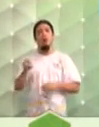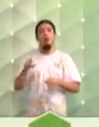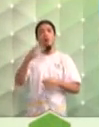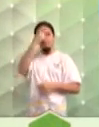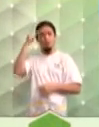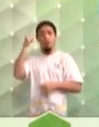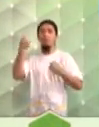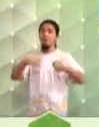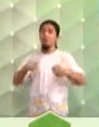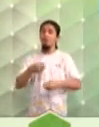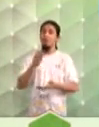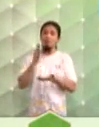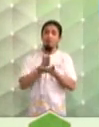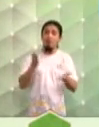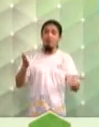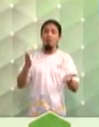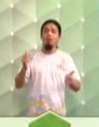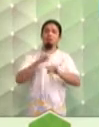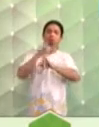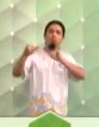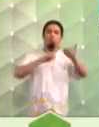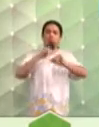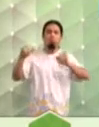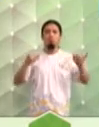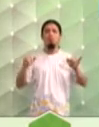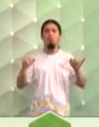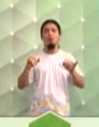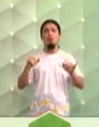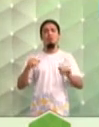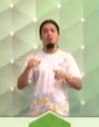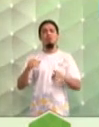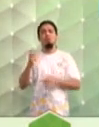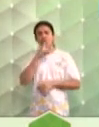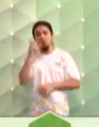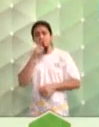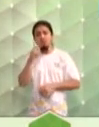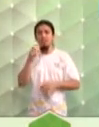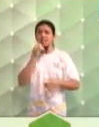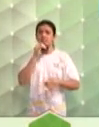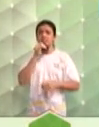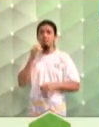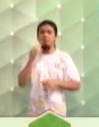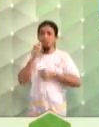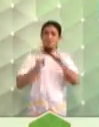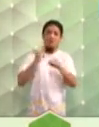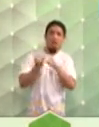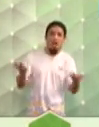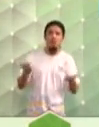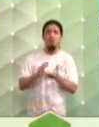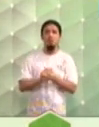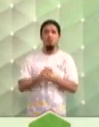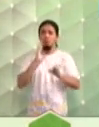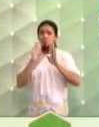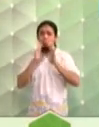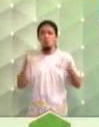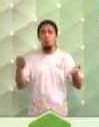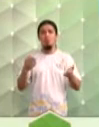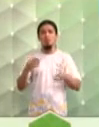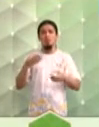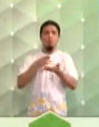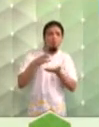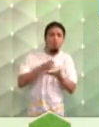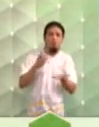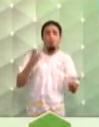forma desorganizada, muitas vezes sem comprovação, coisas nas redes sociais. As redes sociais, e hoje estamos falando de uma coisa